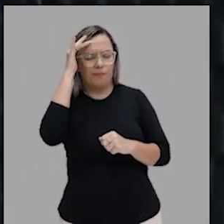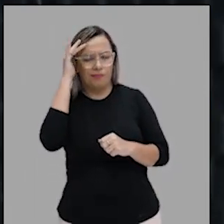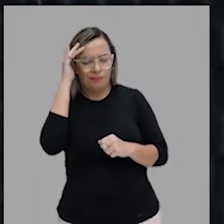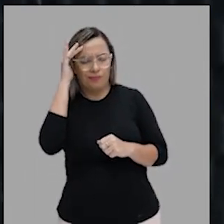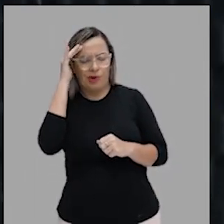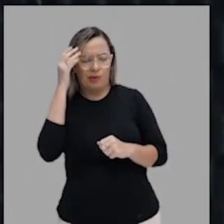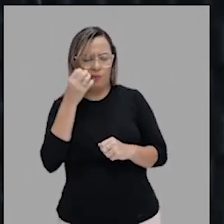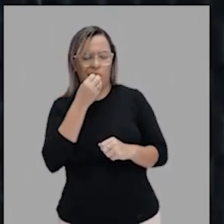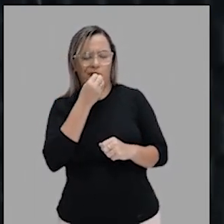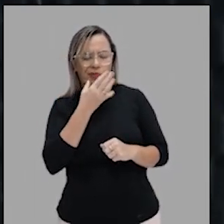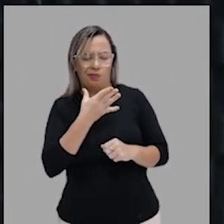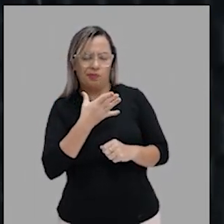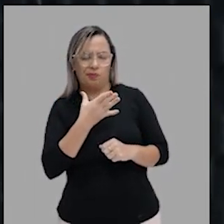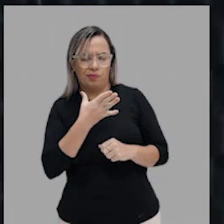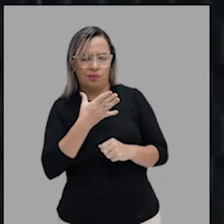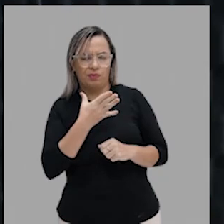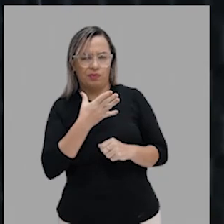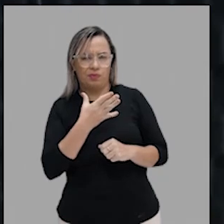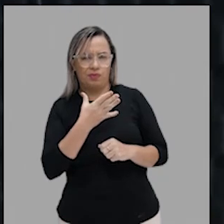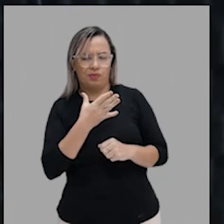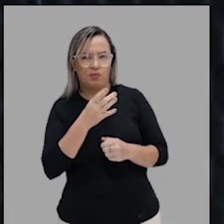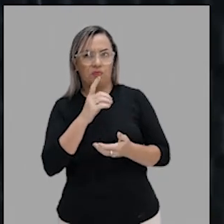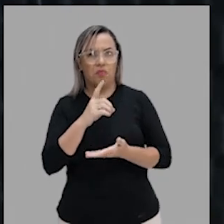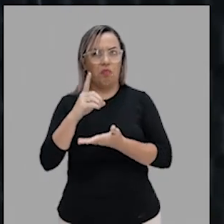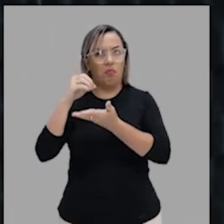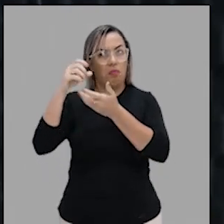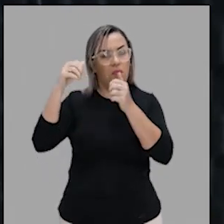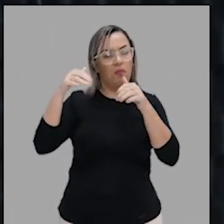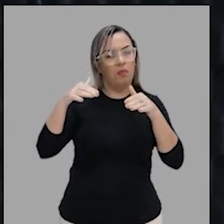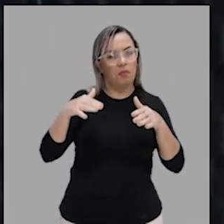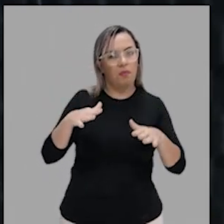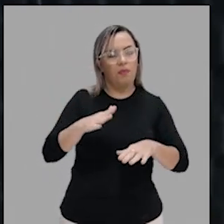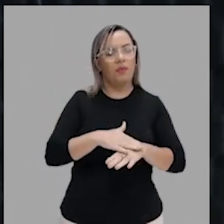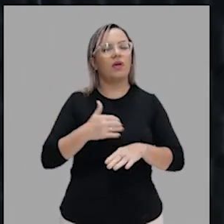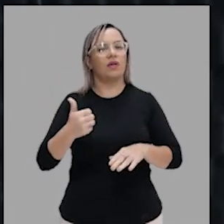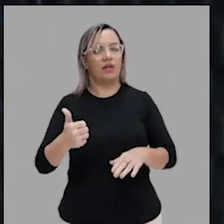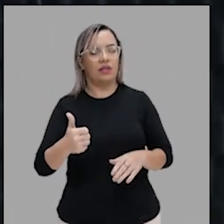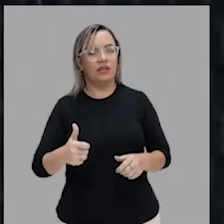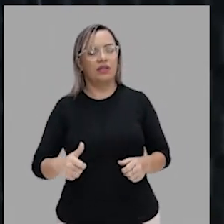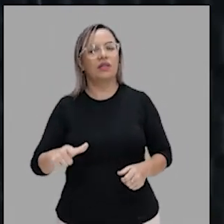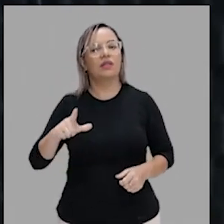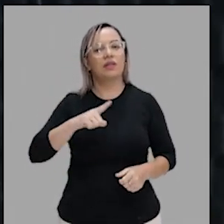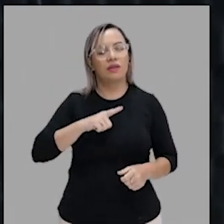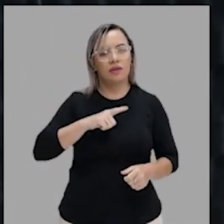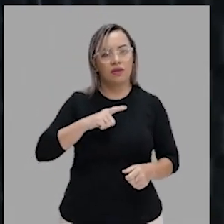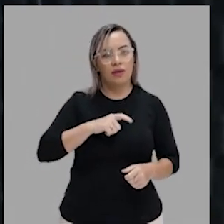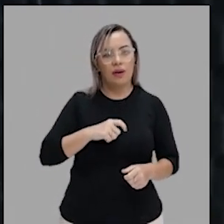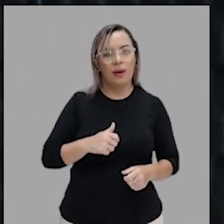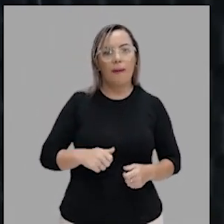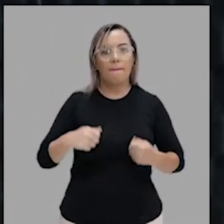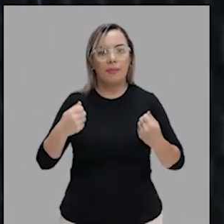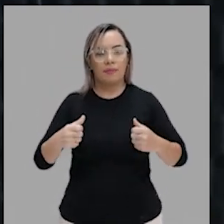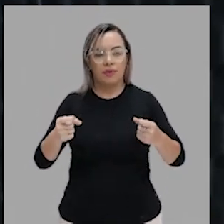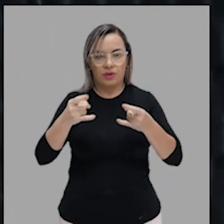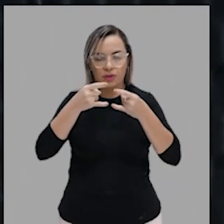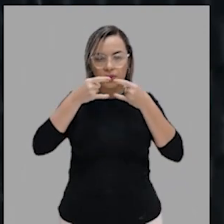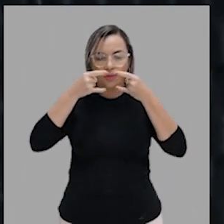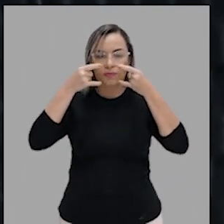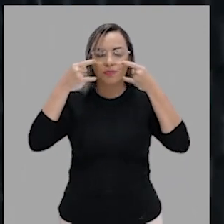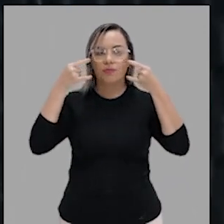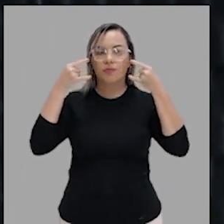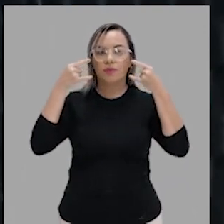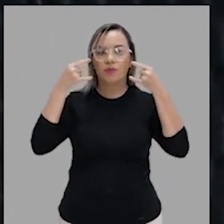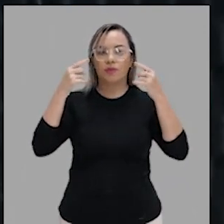muito bem e graças a Deus já melhorou muito, ainda há necessidade de usarmos máscara,